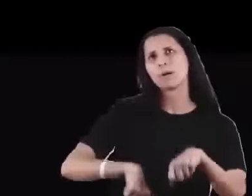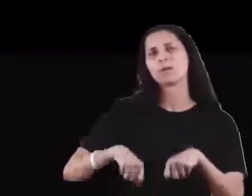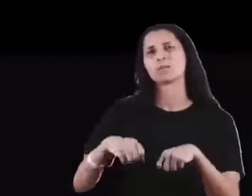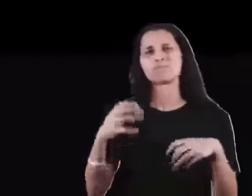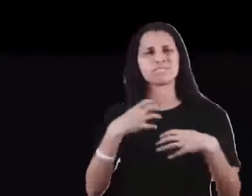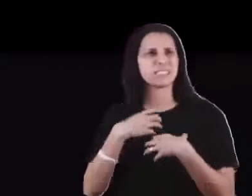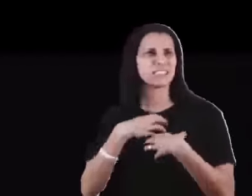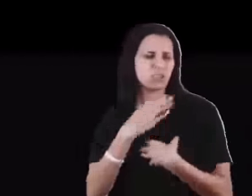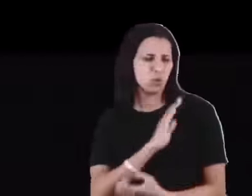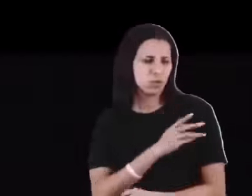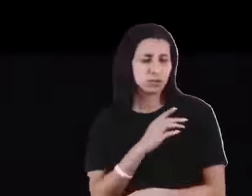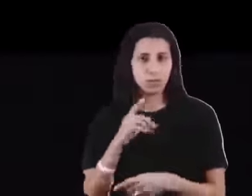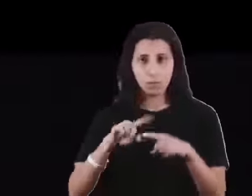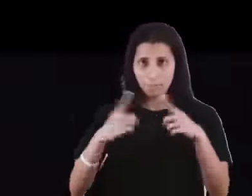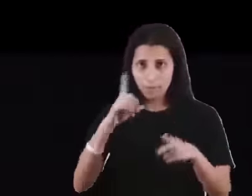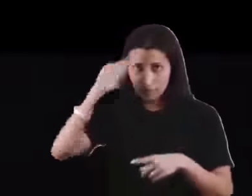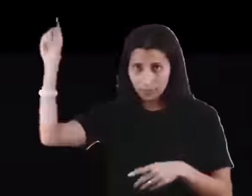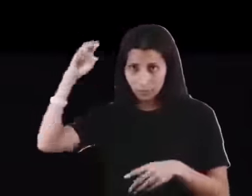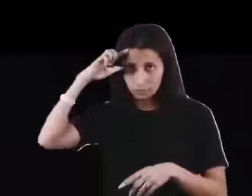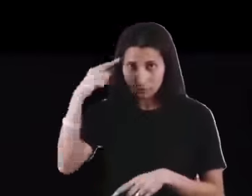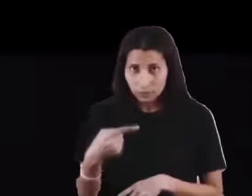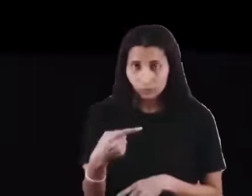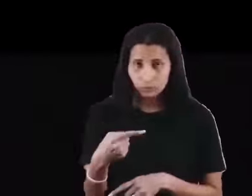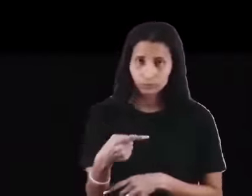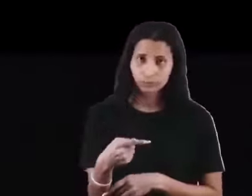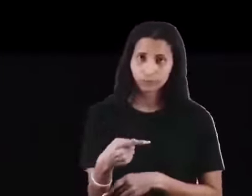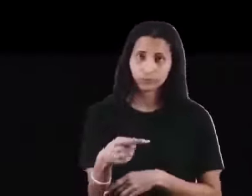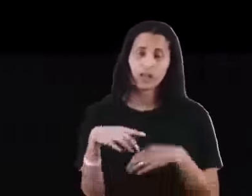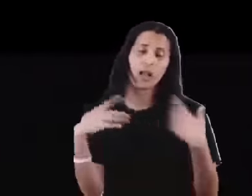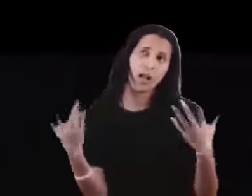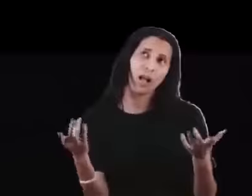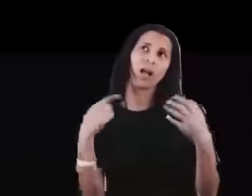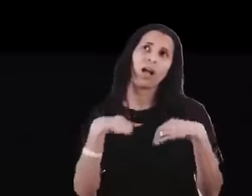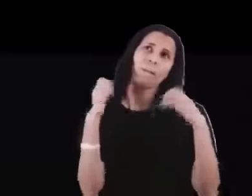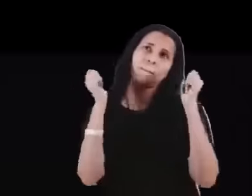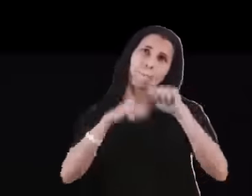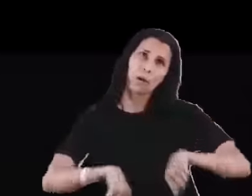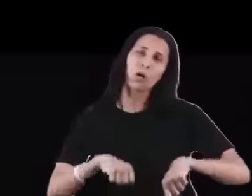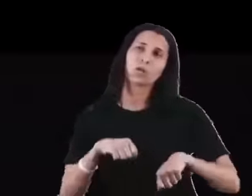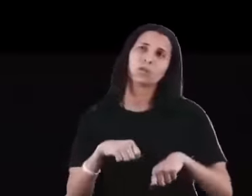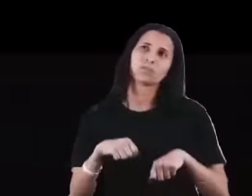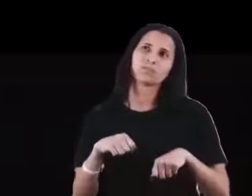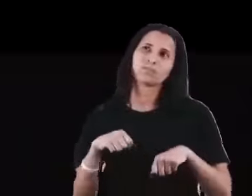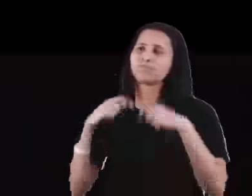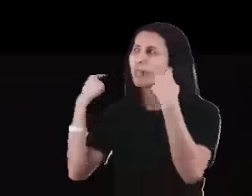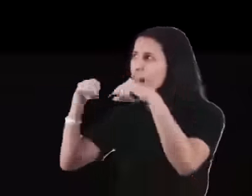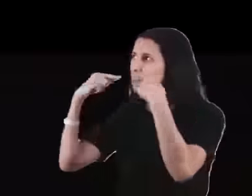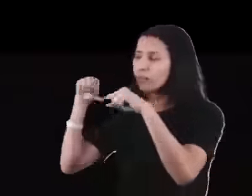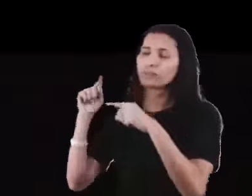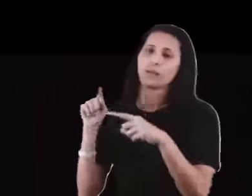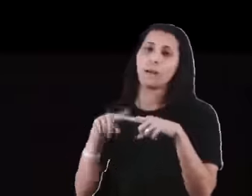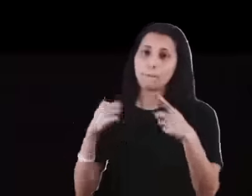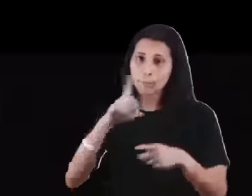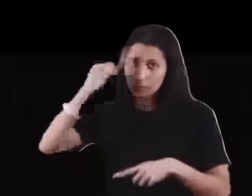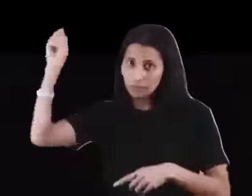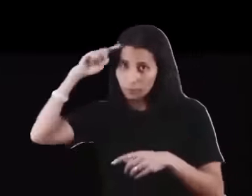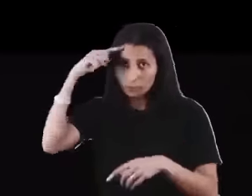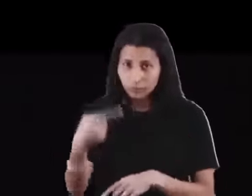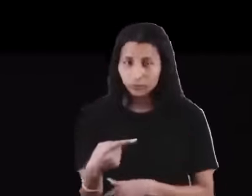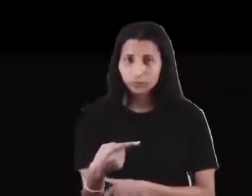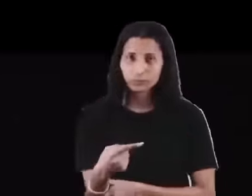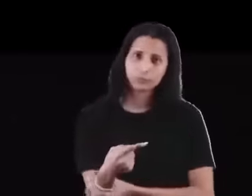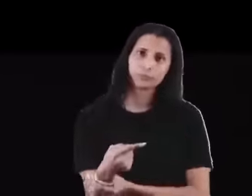coração TIM mas é a direção de Deus Ah mas eu tenho direito de me vingar tem mais e a direção de Deus